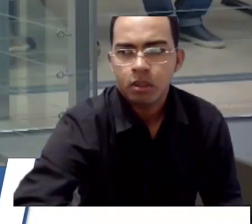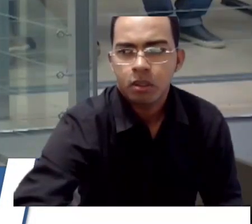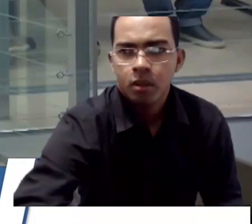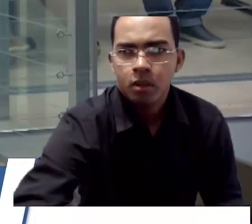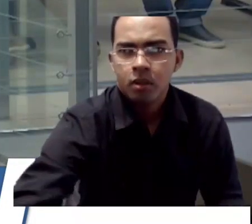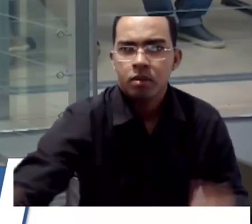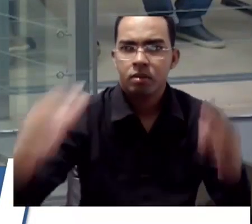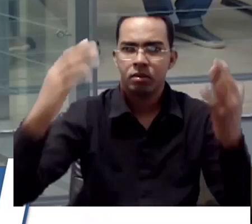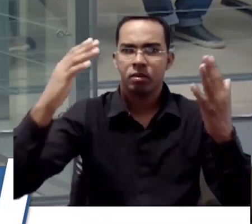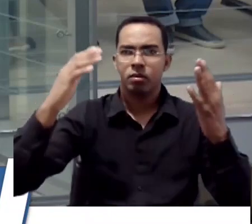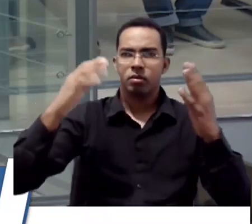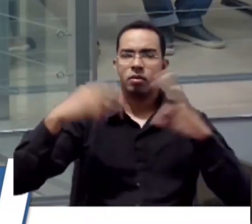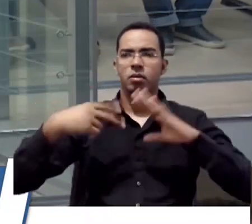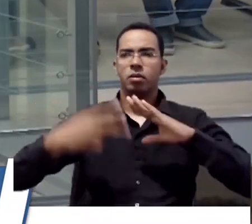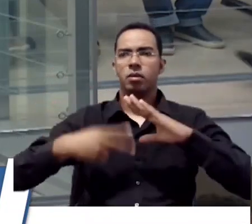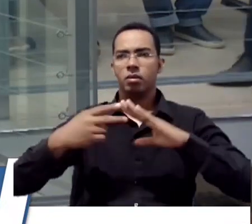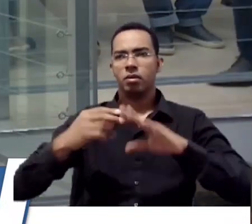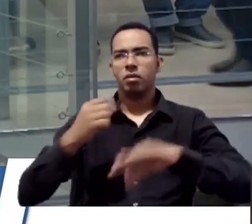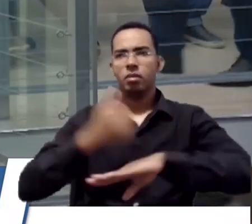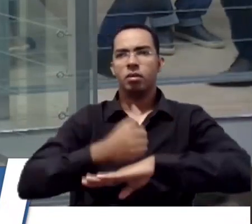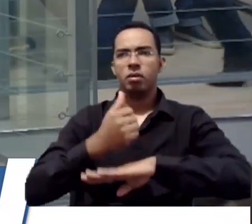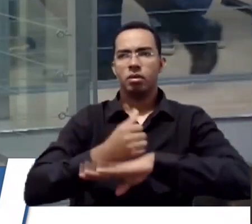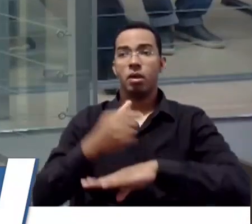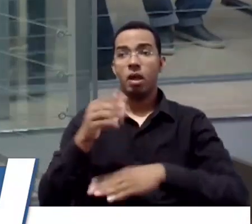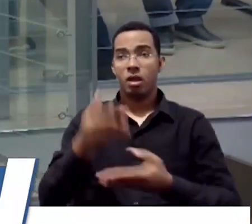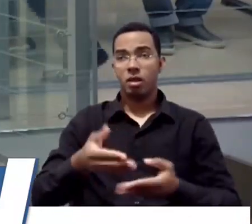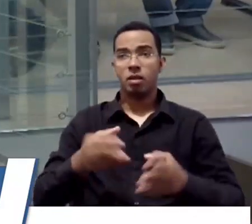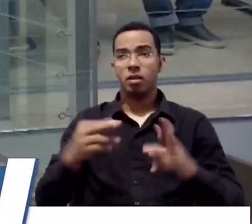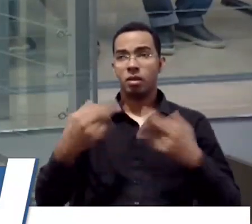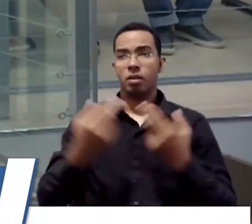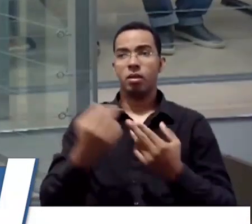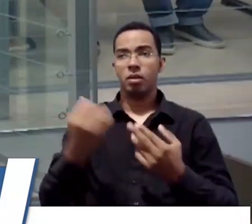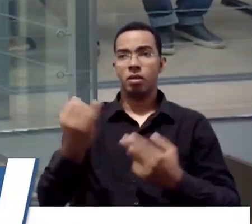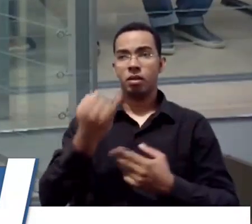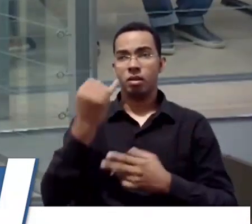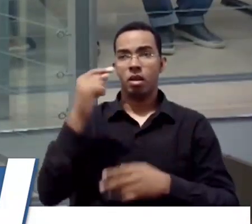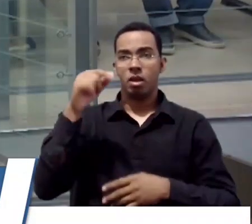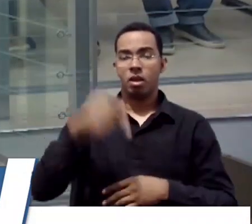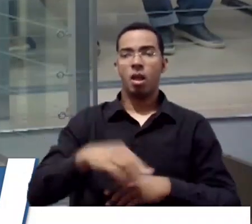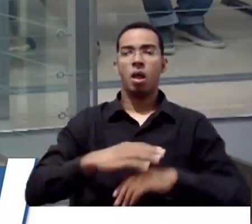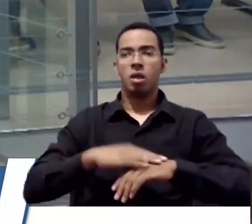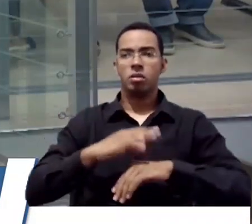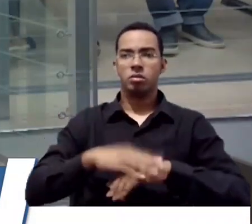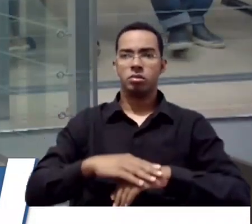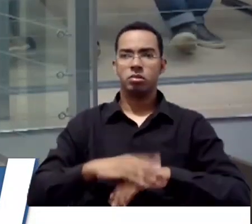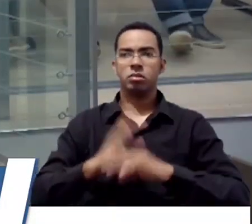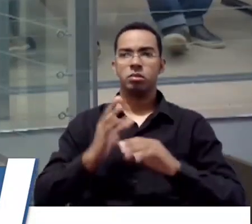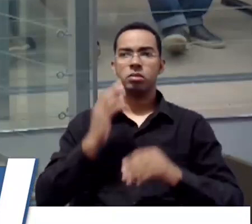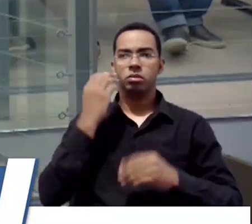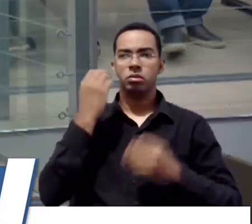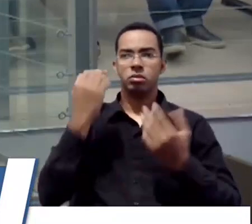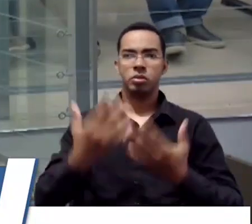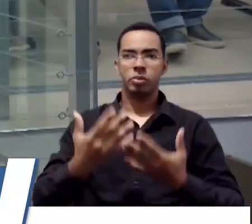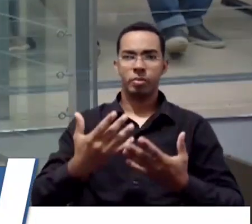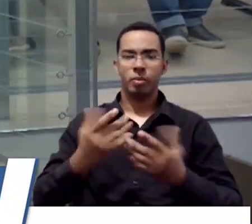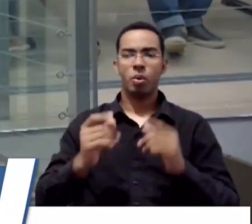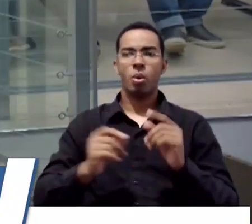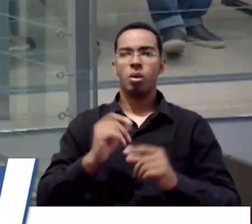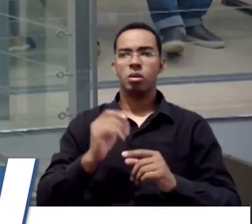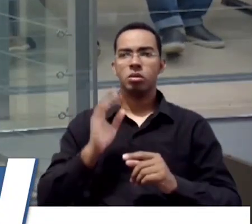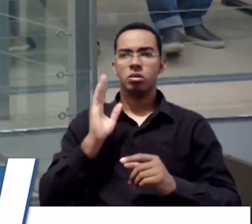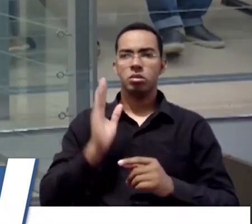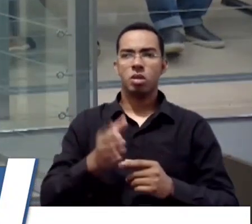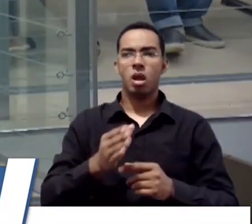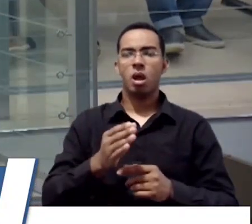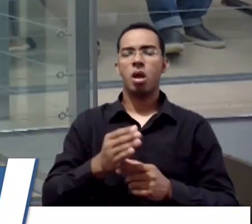mais essa reunião importante. Reforço aqui o que foi dito, já desde